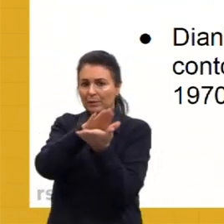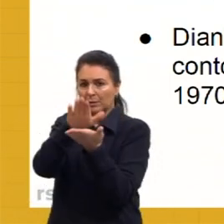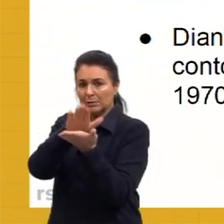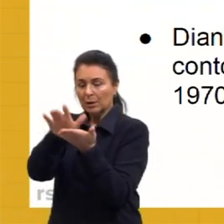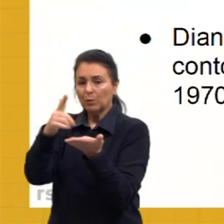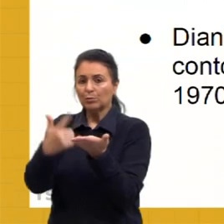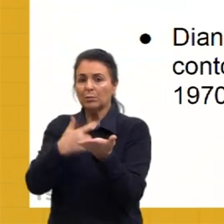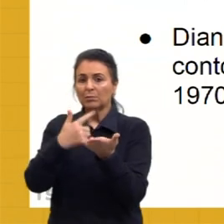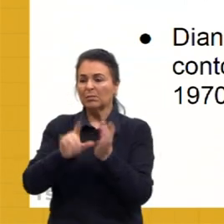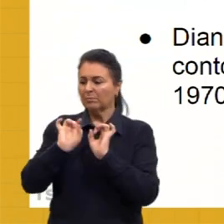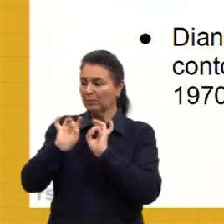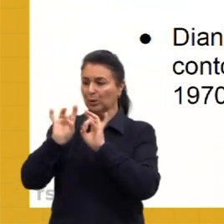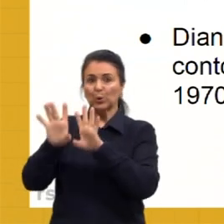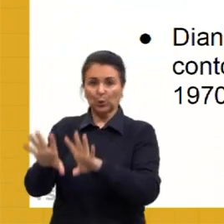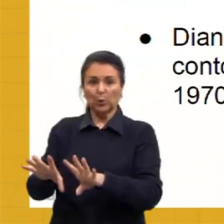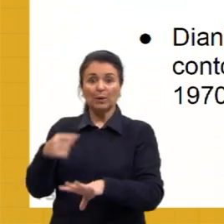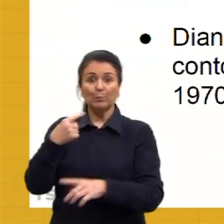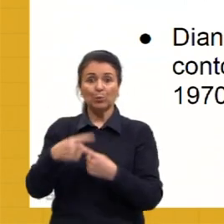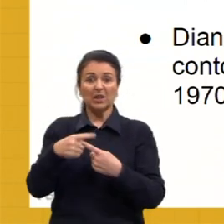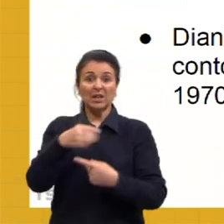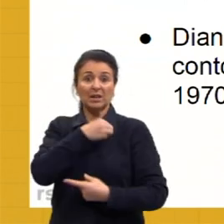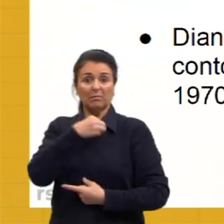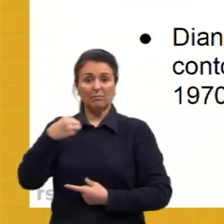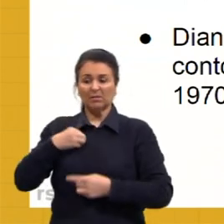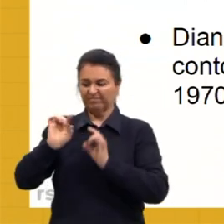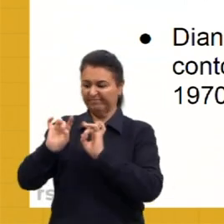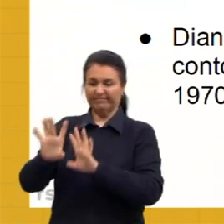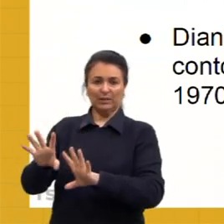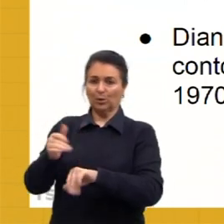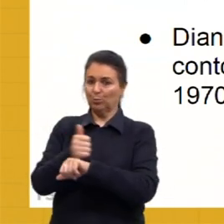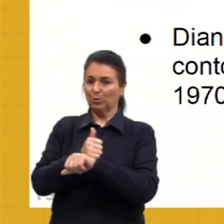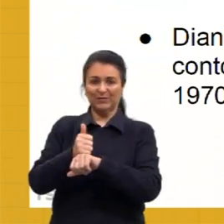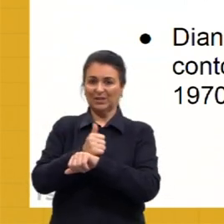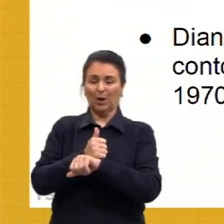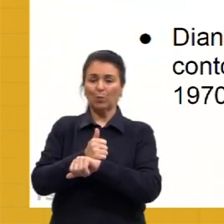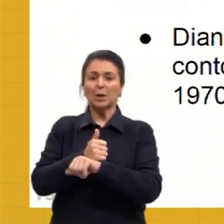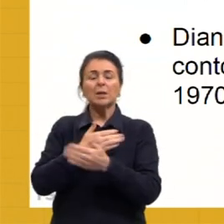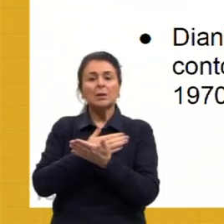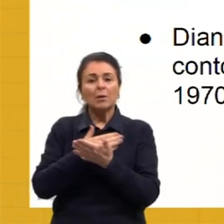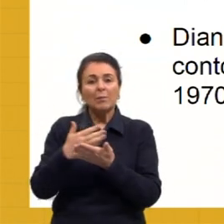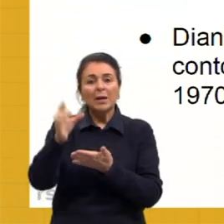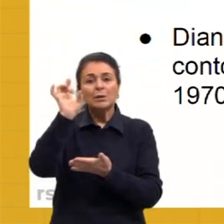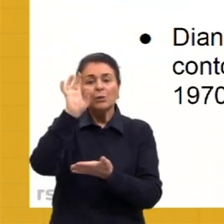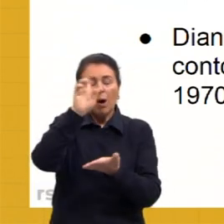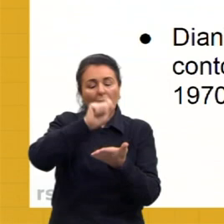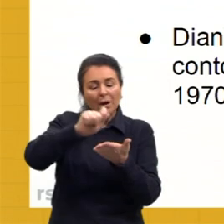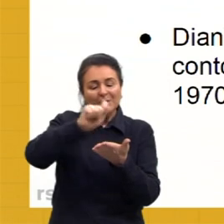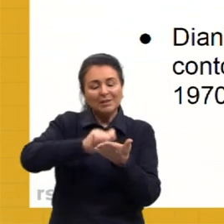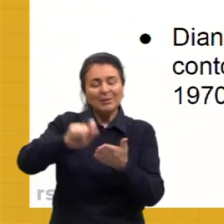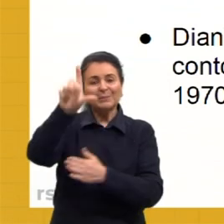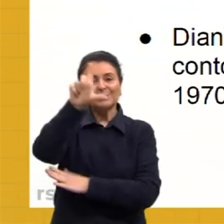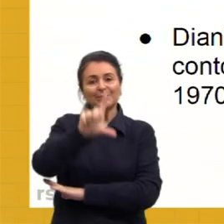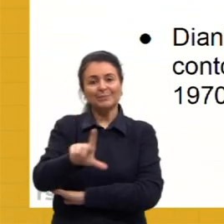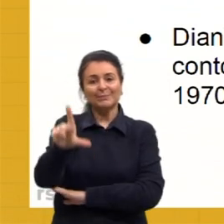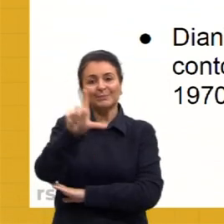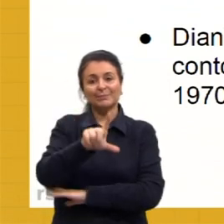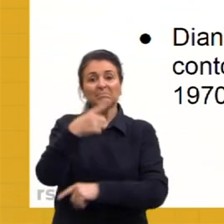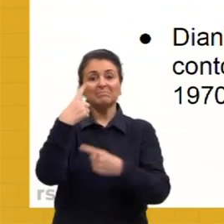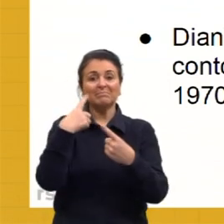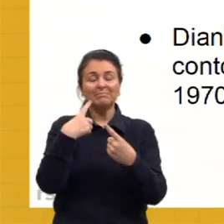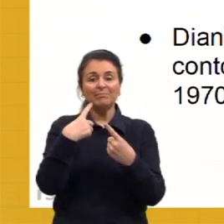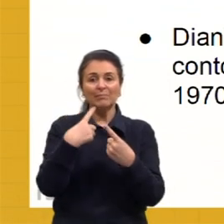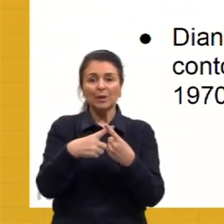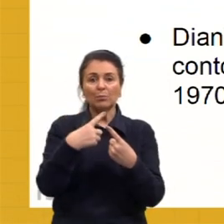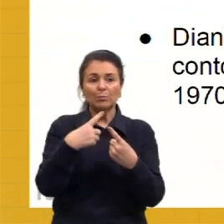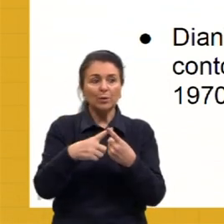ele abandona a carreira médica né o autor abandona a carreira médica o que que ele faz ele se dedica apenas a literatura tamanho foi né